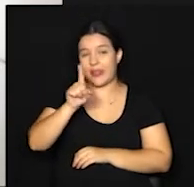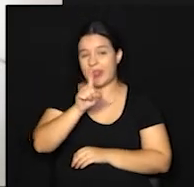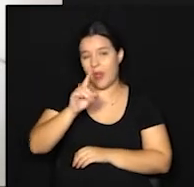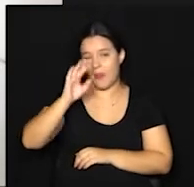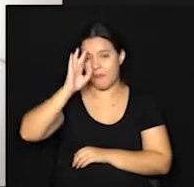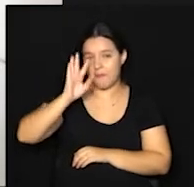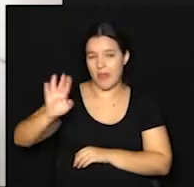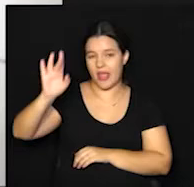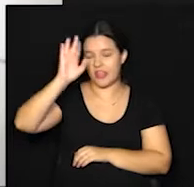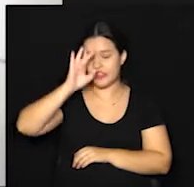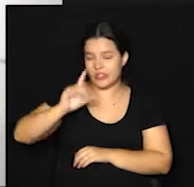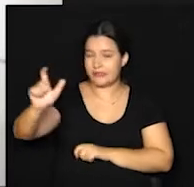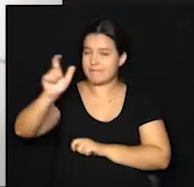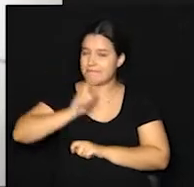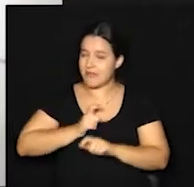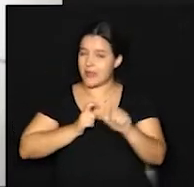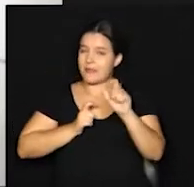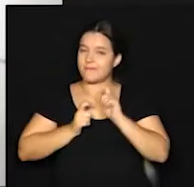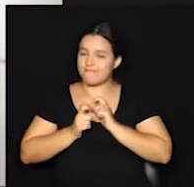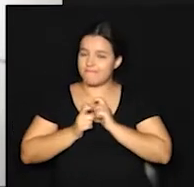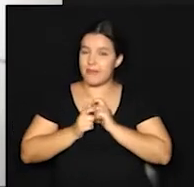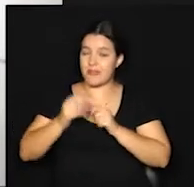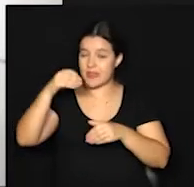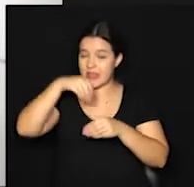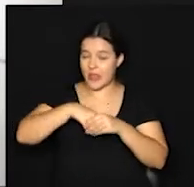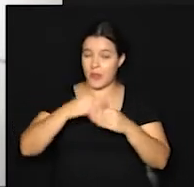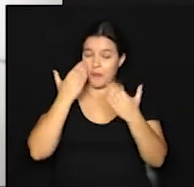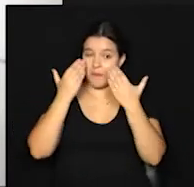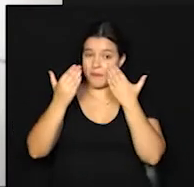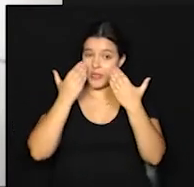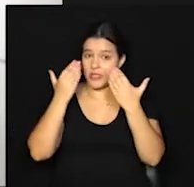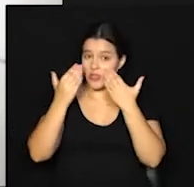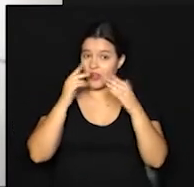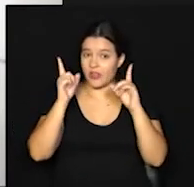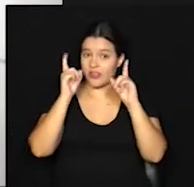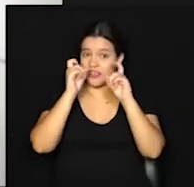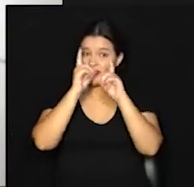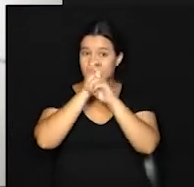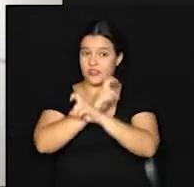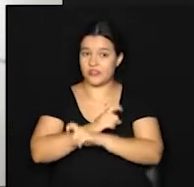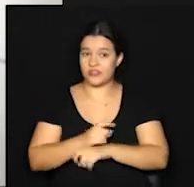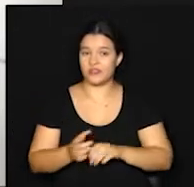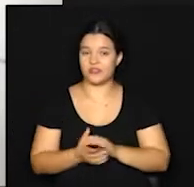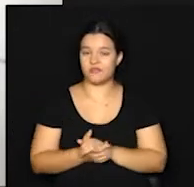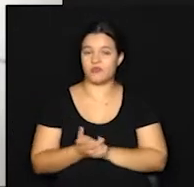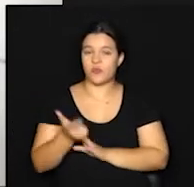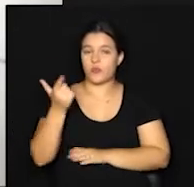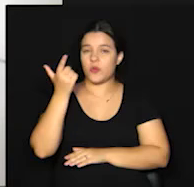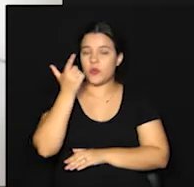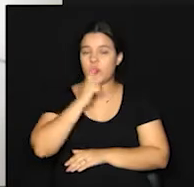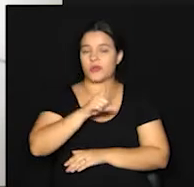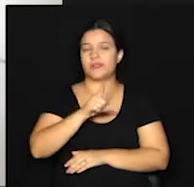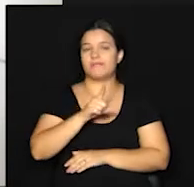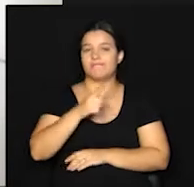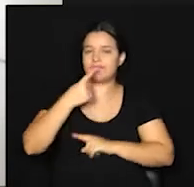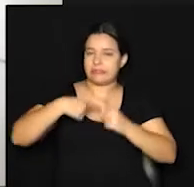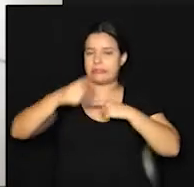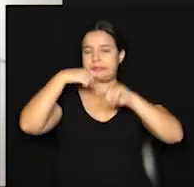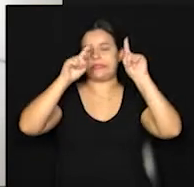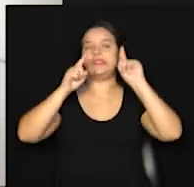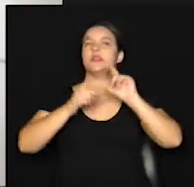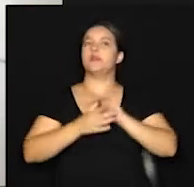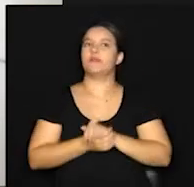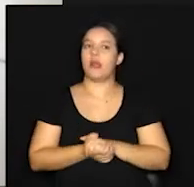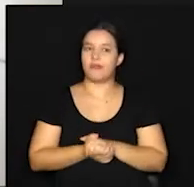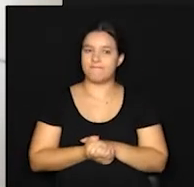quão daninho pode ser um abuso psicológico. É muito difícil você sair, né, quando você está